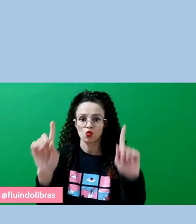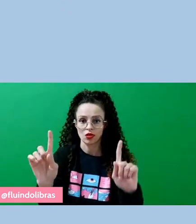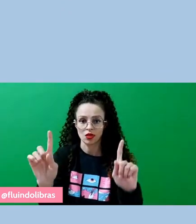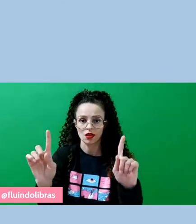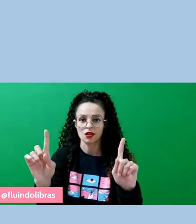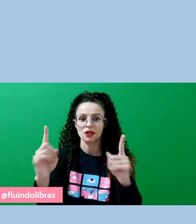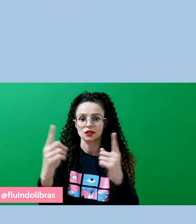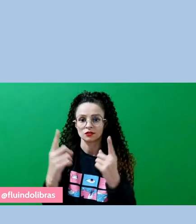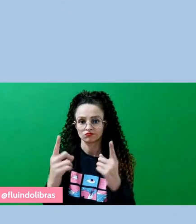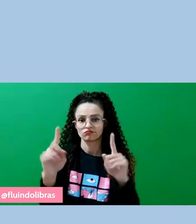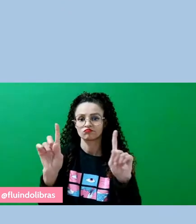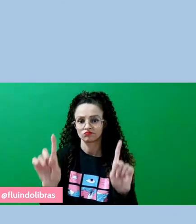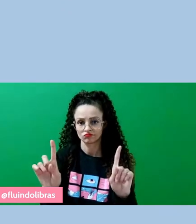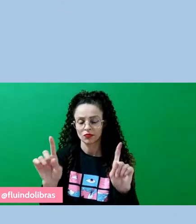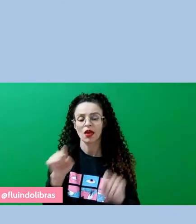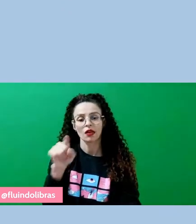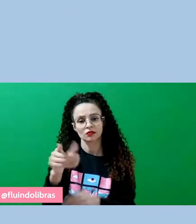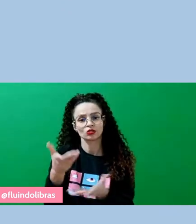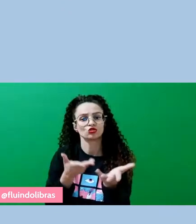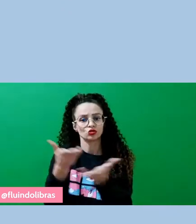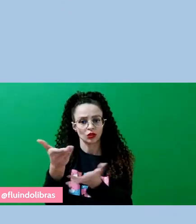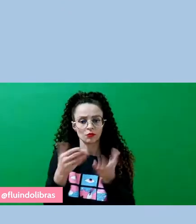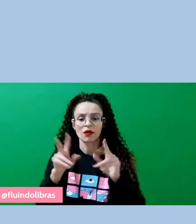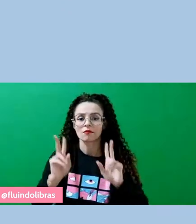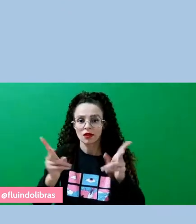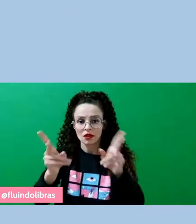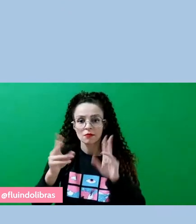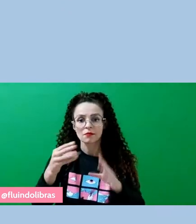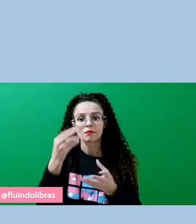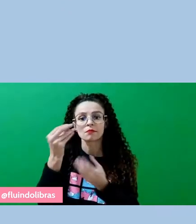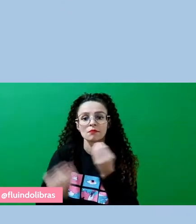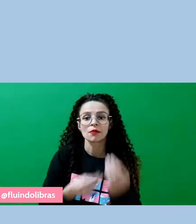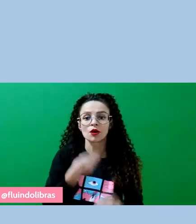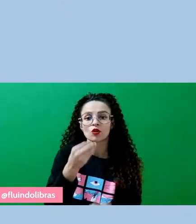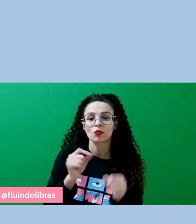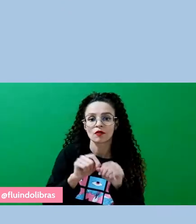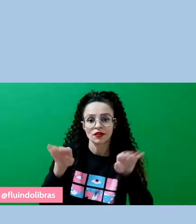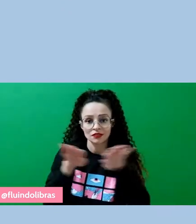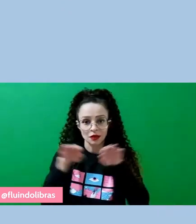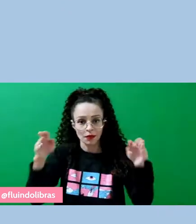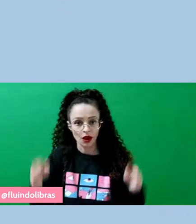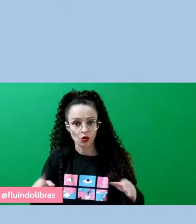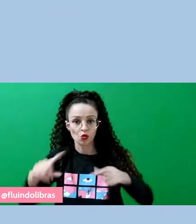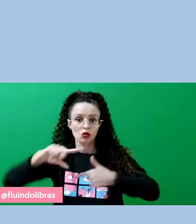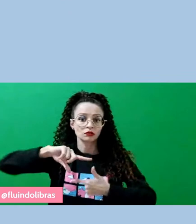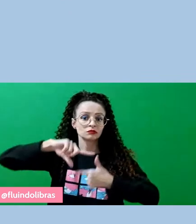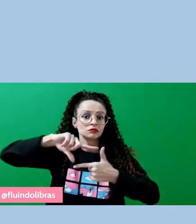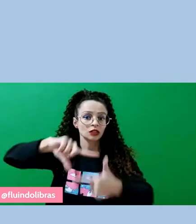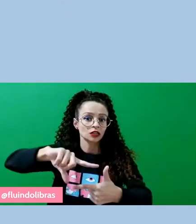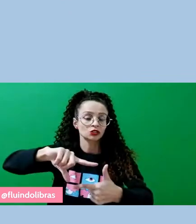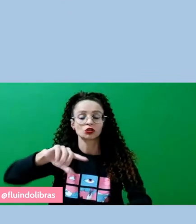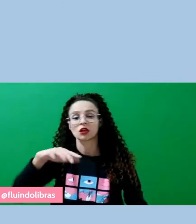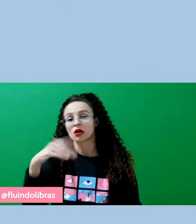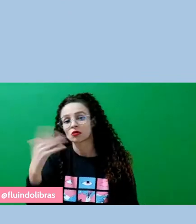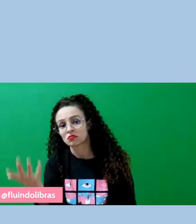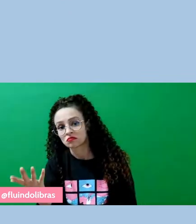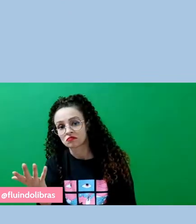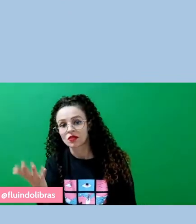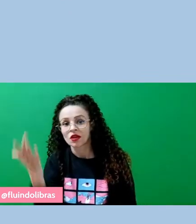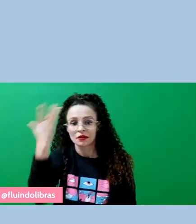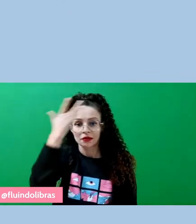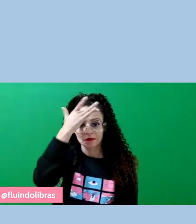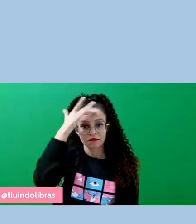e que voltam para o call. Essa dinâmica é para se manter. Agora, se você estiver fazendo um palco tradicional, ou se você estiver fazendo um galpão, ou se as pessoas